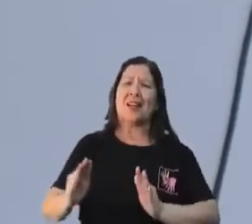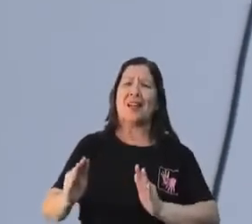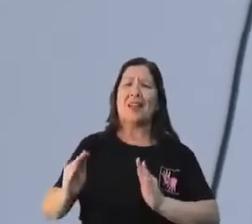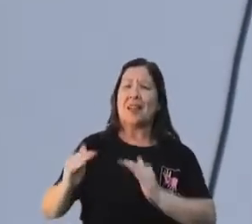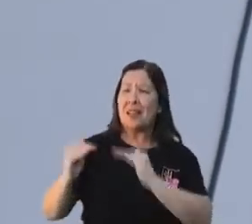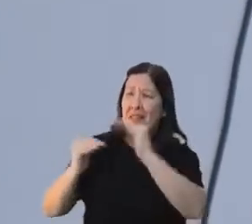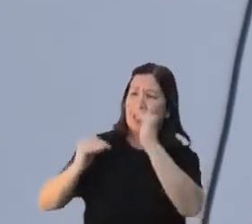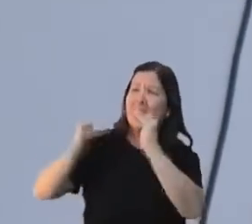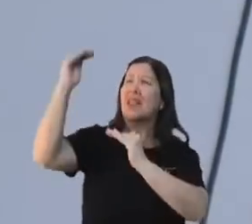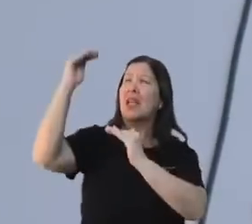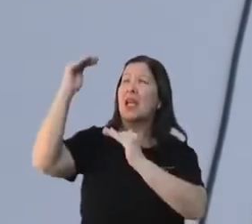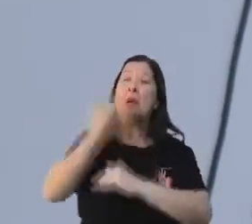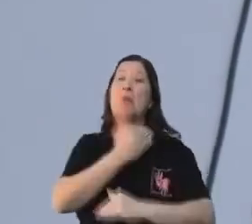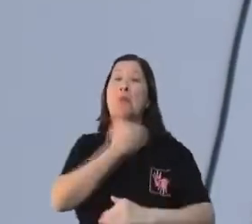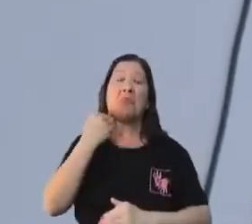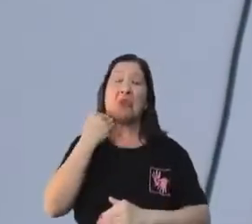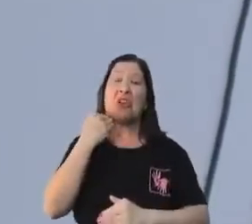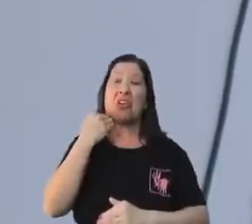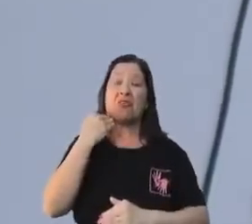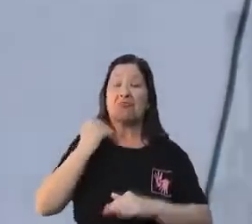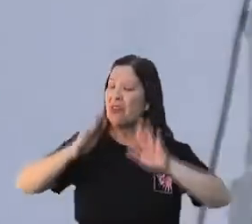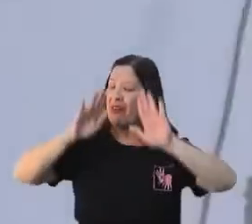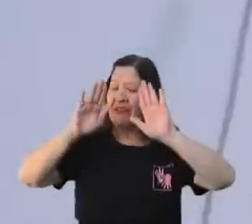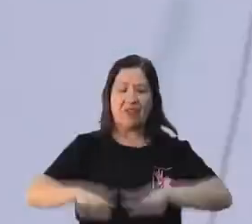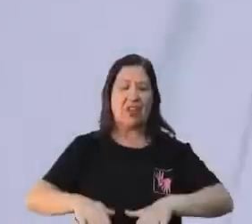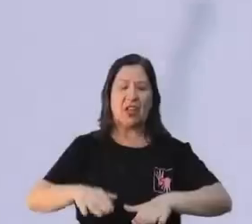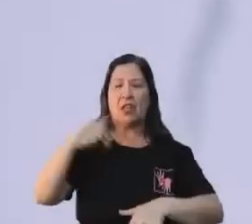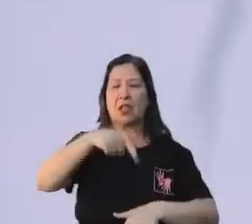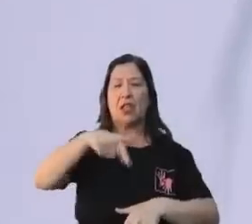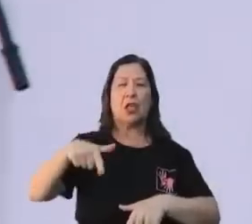seja encontrado fiel na administração do que é do dono.